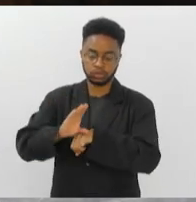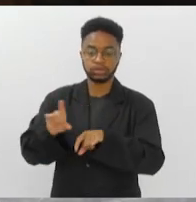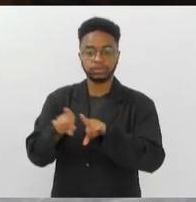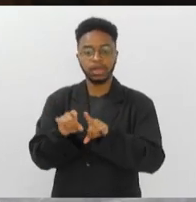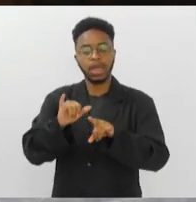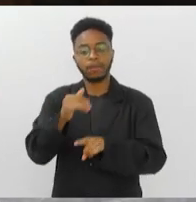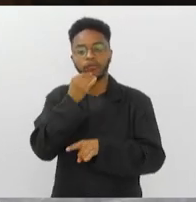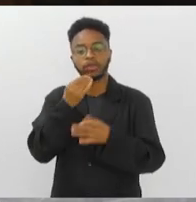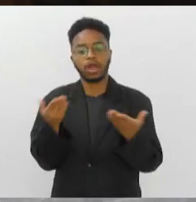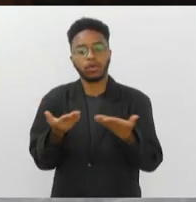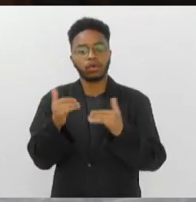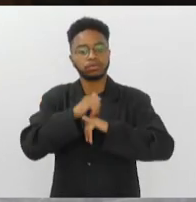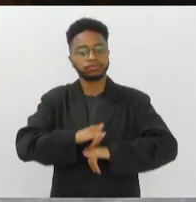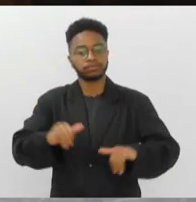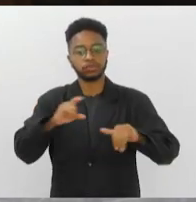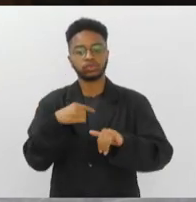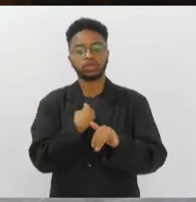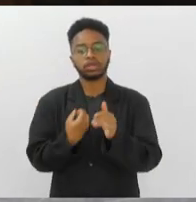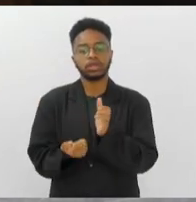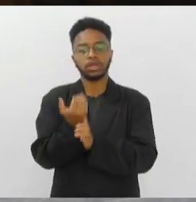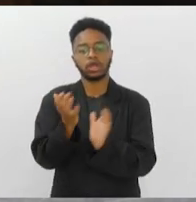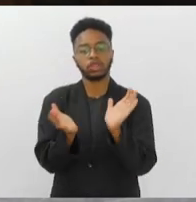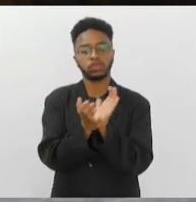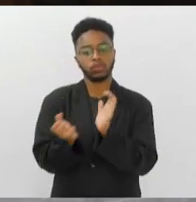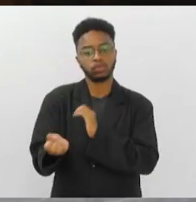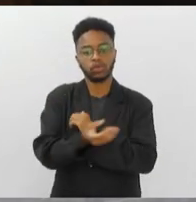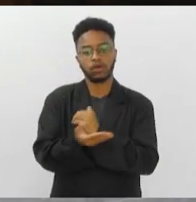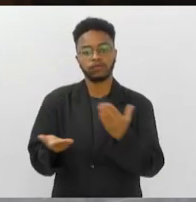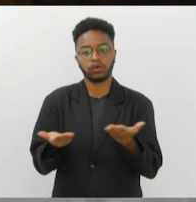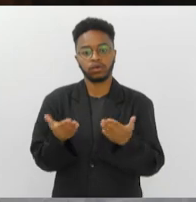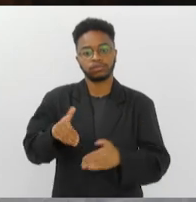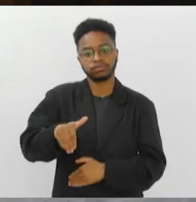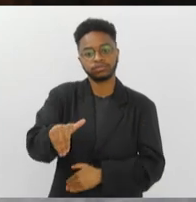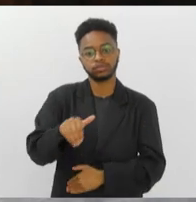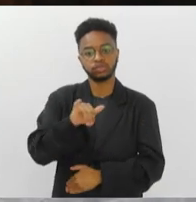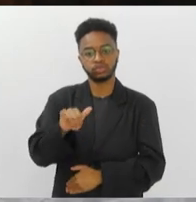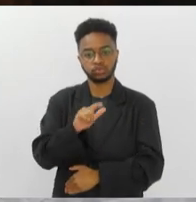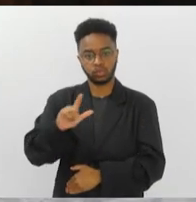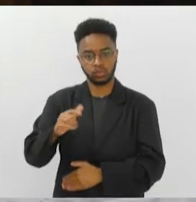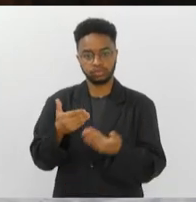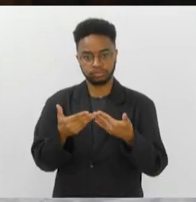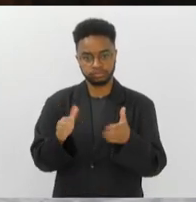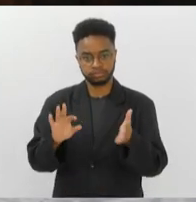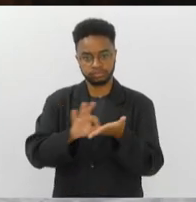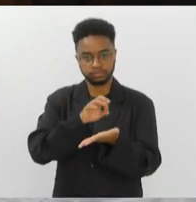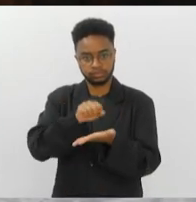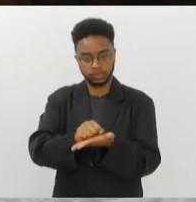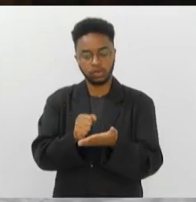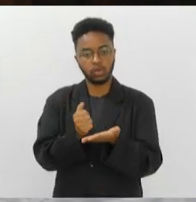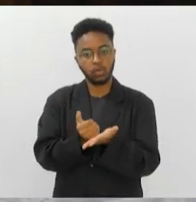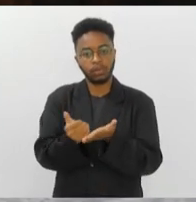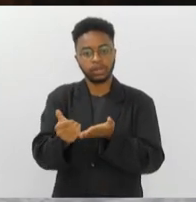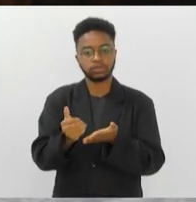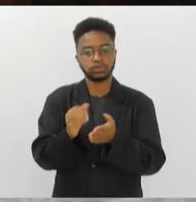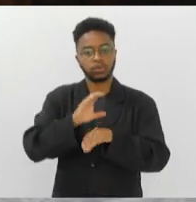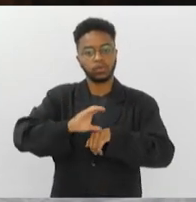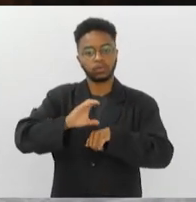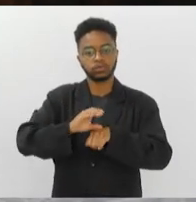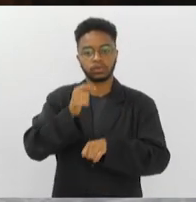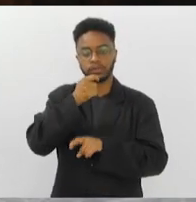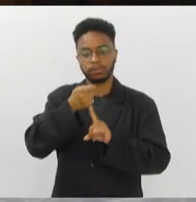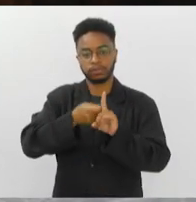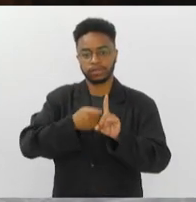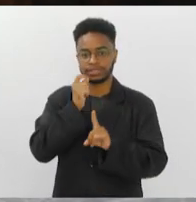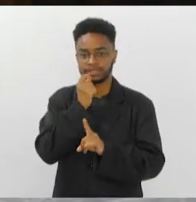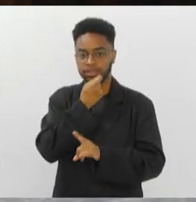nova turma. Agora, no mês de julho, as inscrições estarão abertas para iniciar no mês de setembro. E o curso